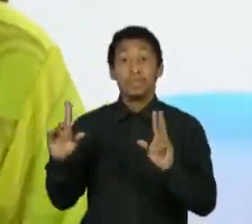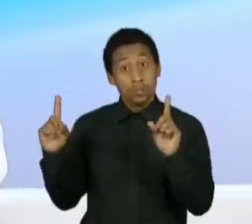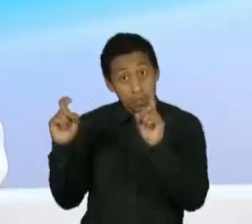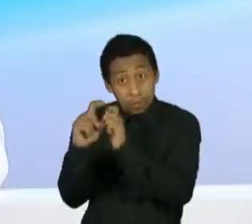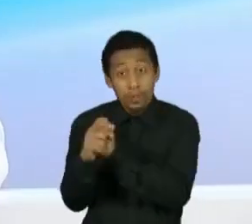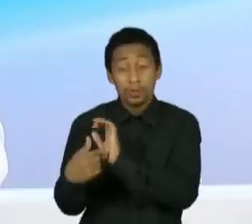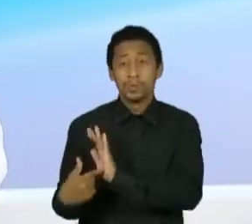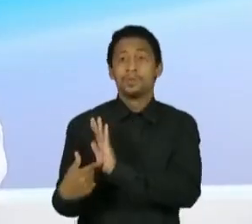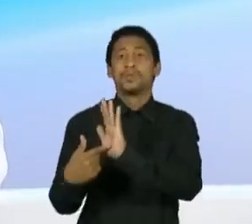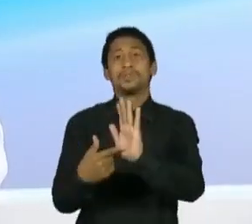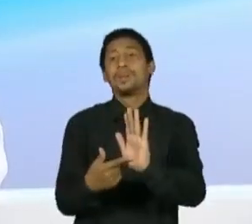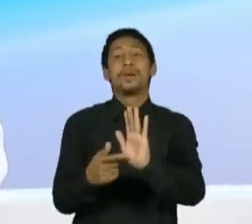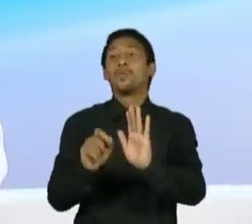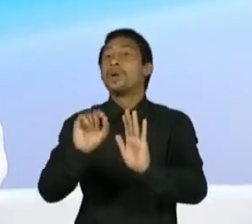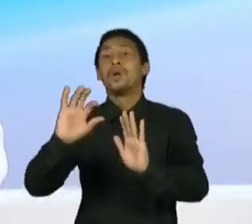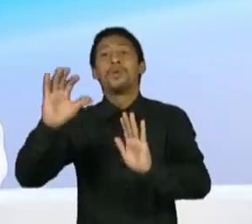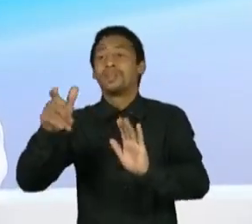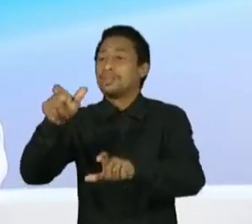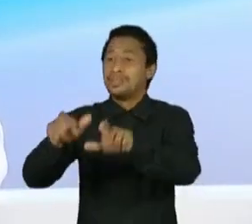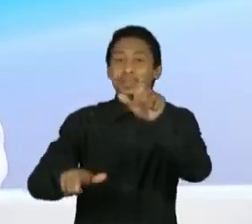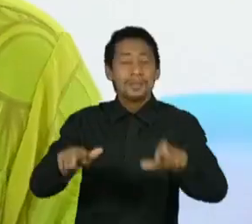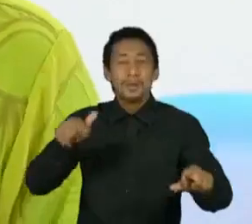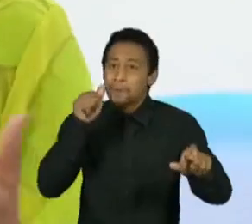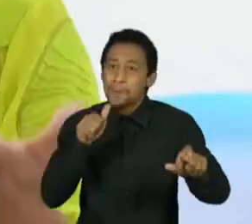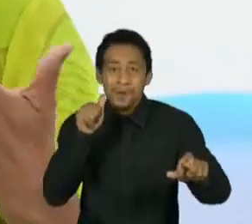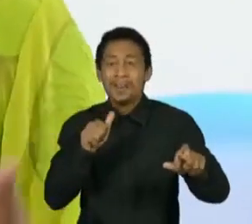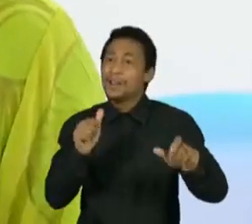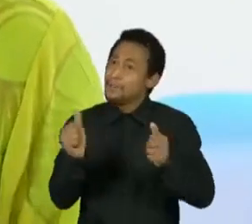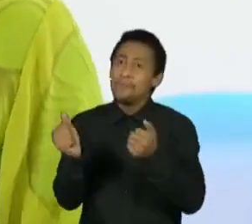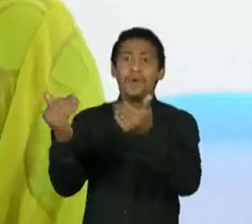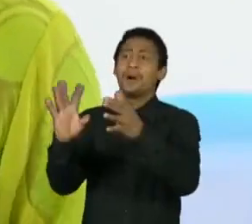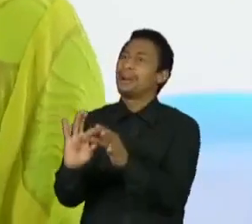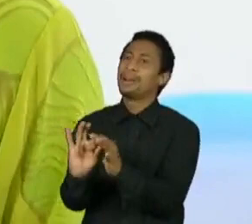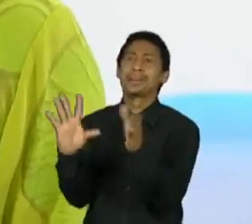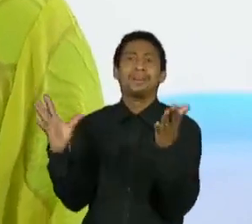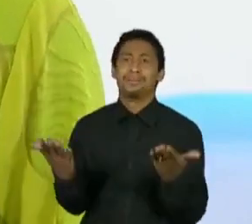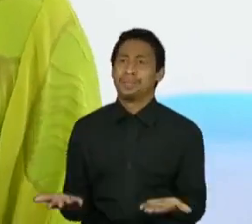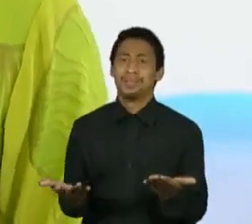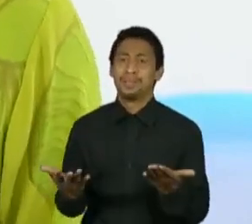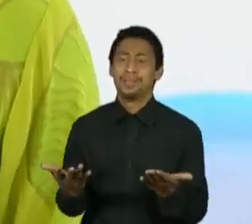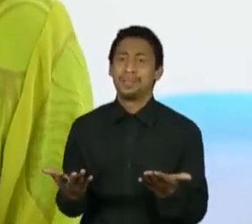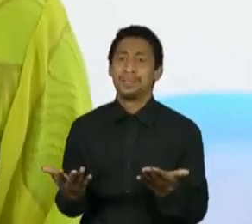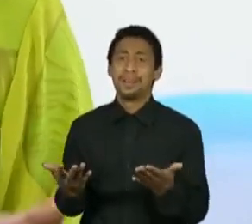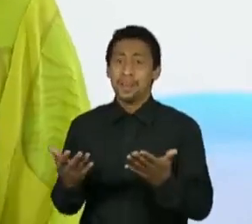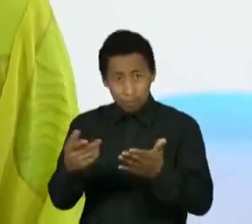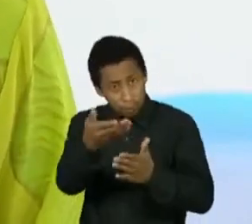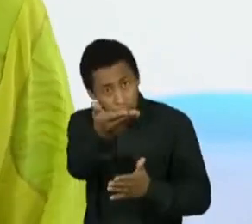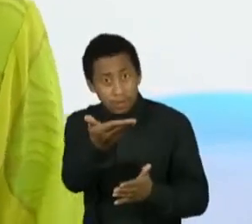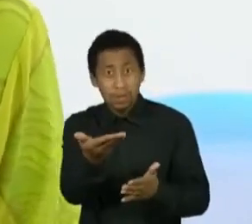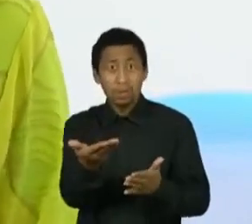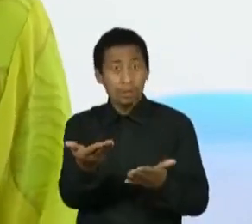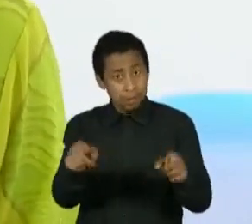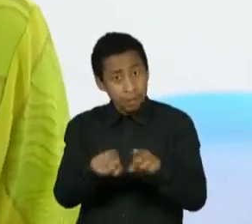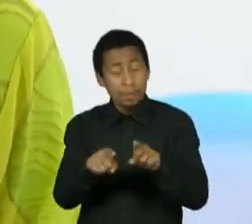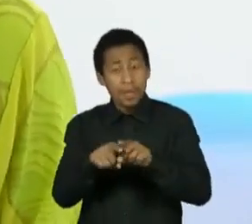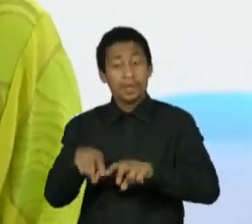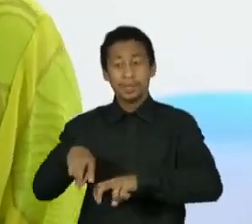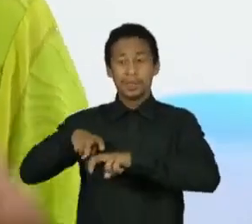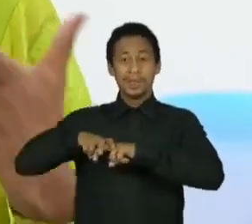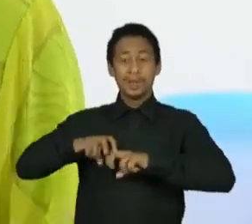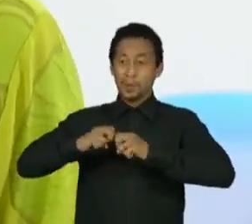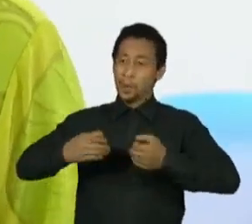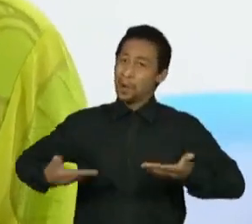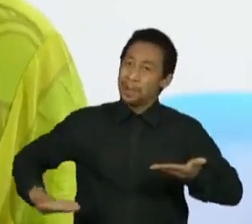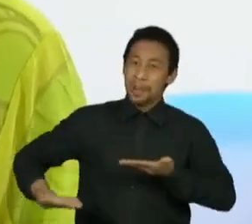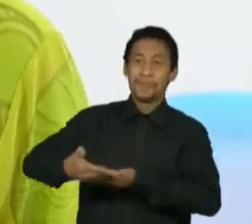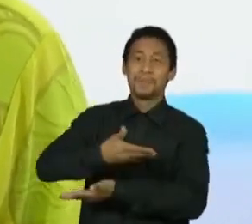histórias, não encarceradas, como você, maravilhosamente, como isso aqui hoje que eu estou fazendo, memória viva, por estar sentando no centro do Roda